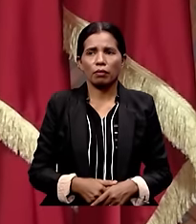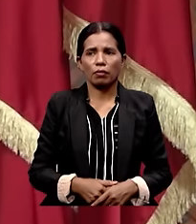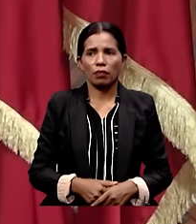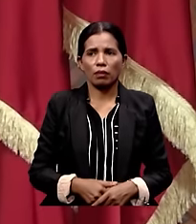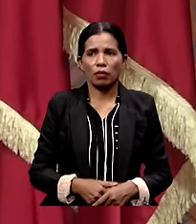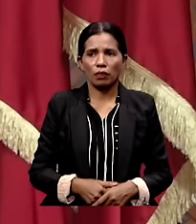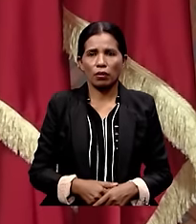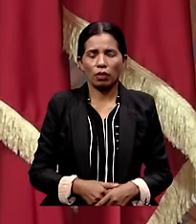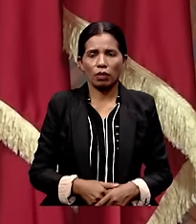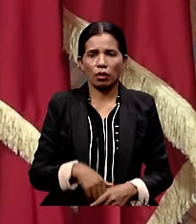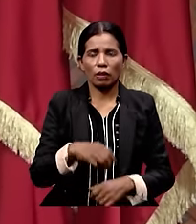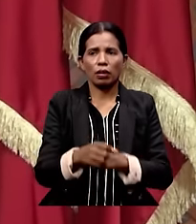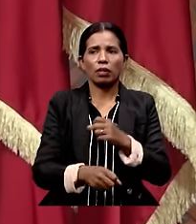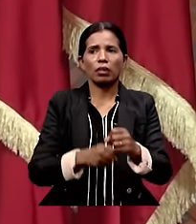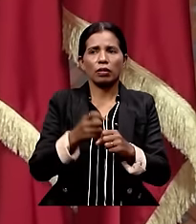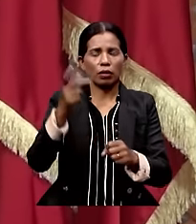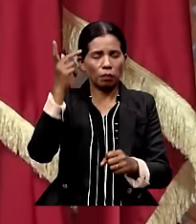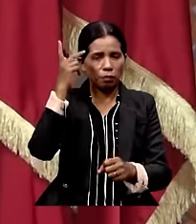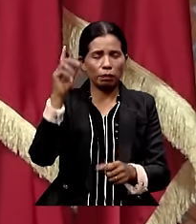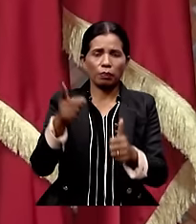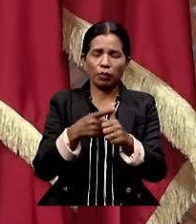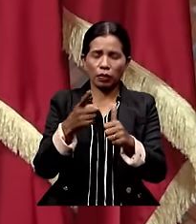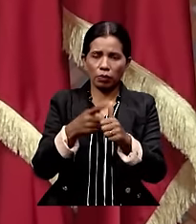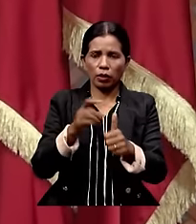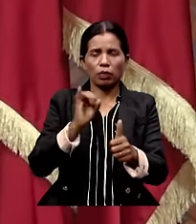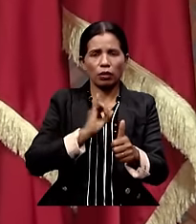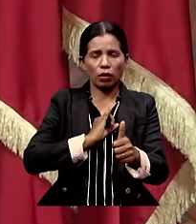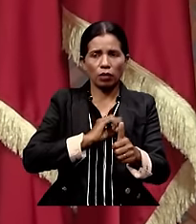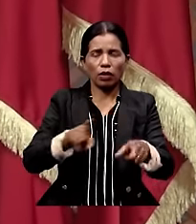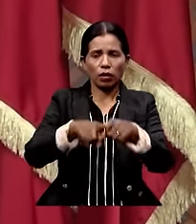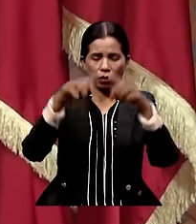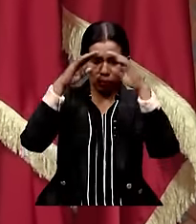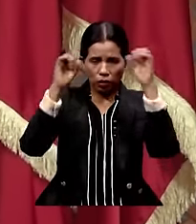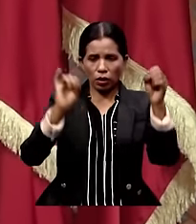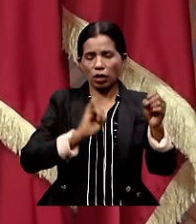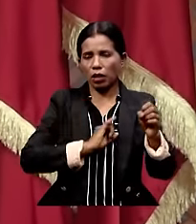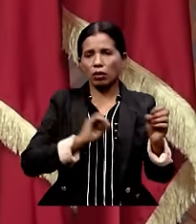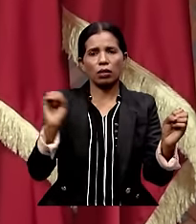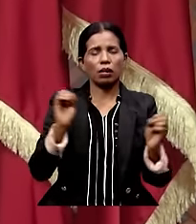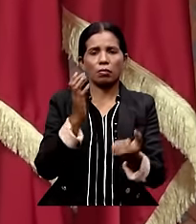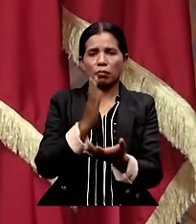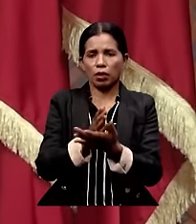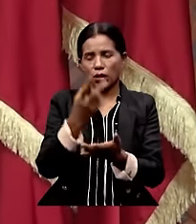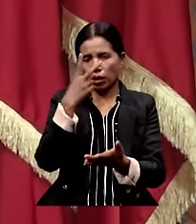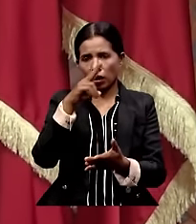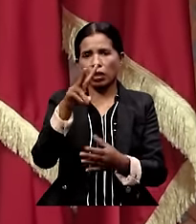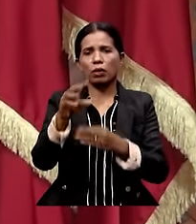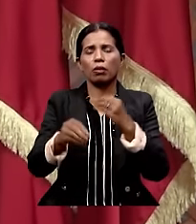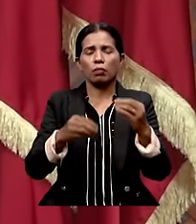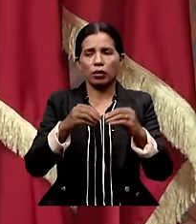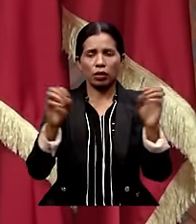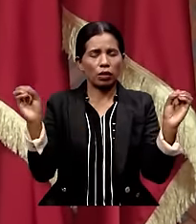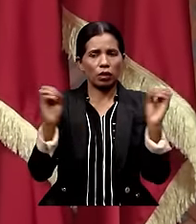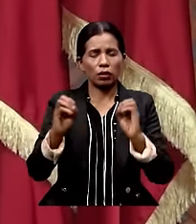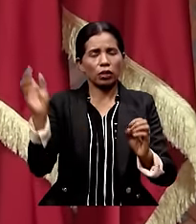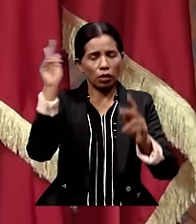desde há o meu primeiro mandato, ao sair, ao nunca para a reita, né? E longe, caso